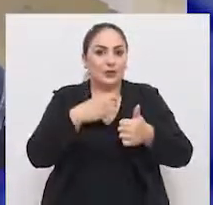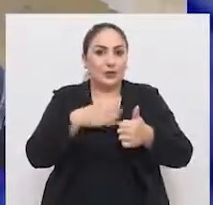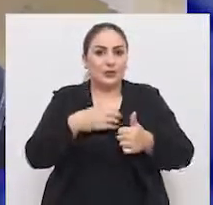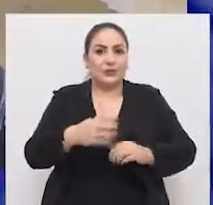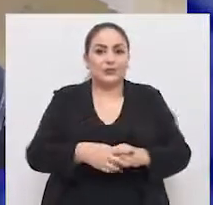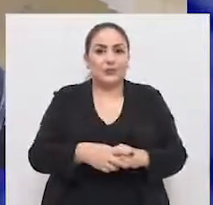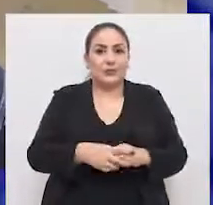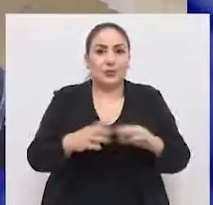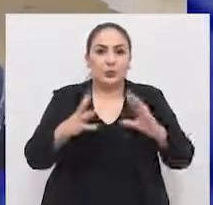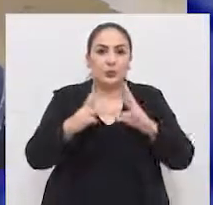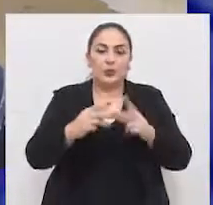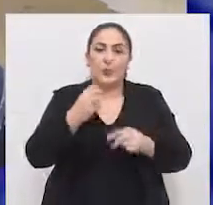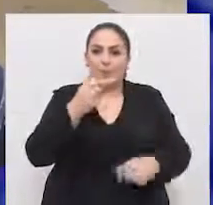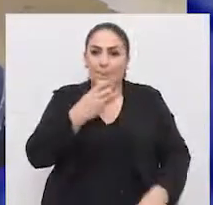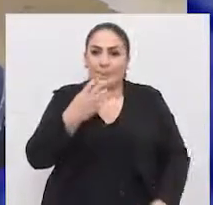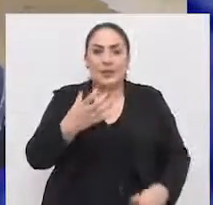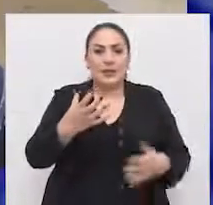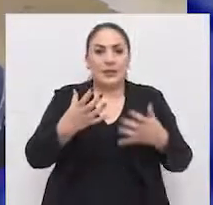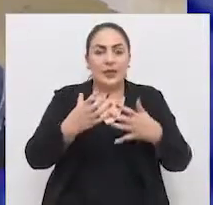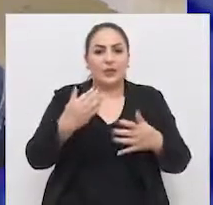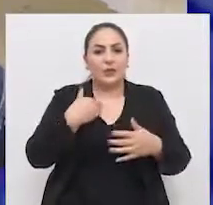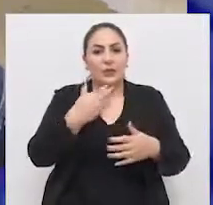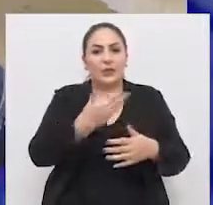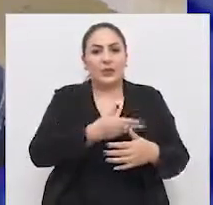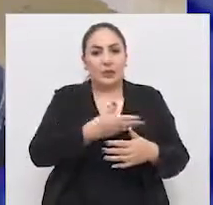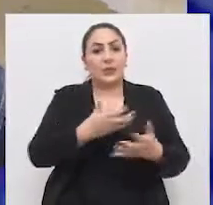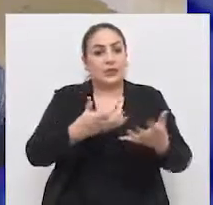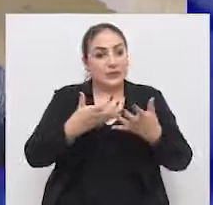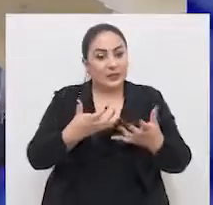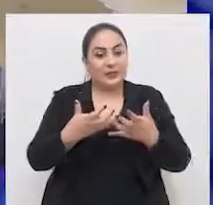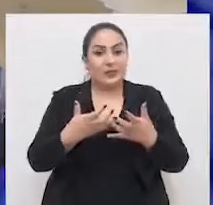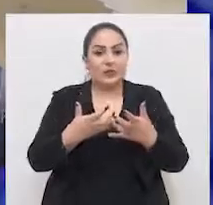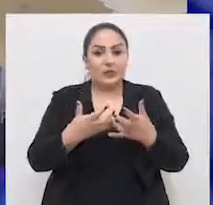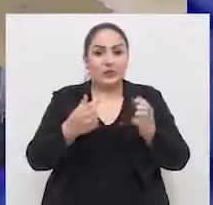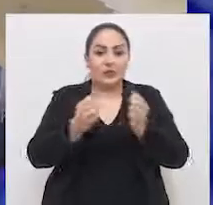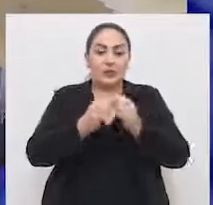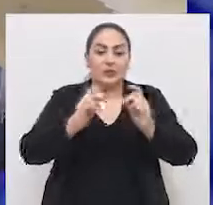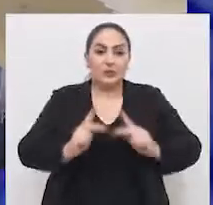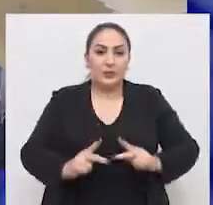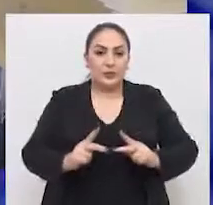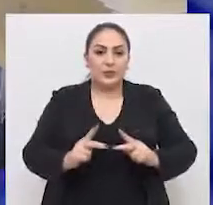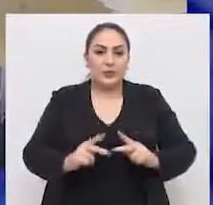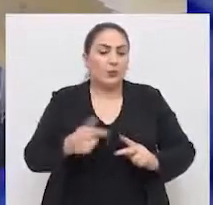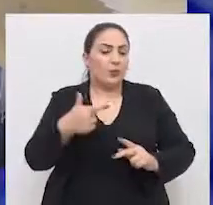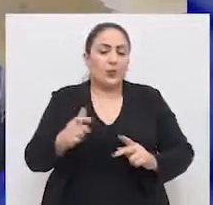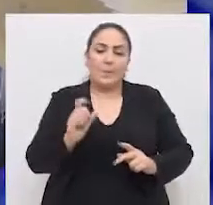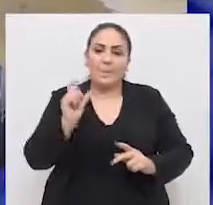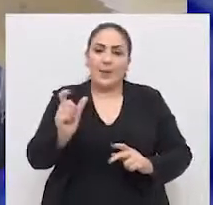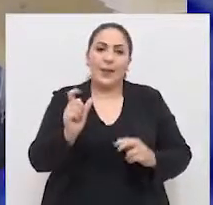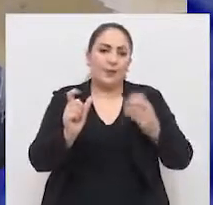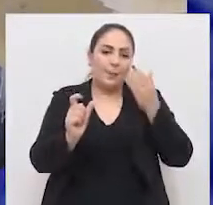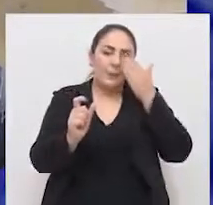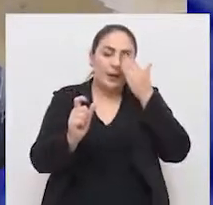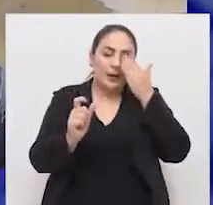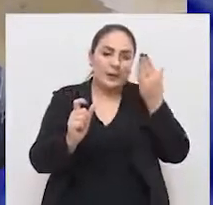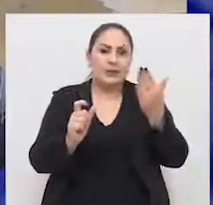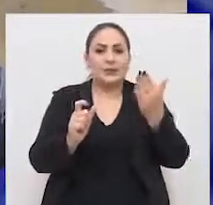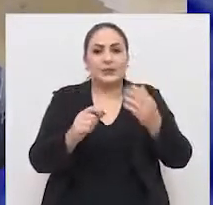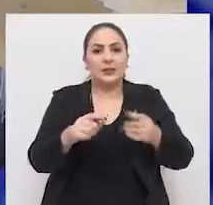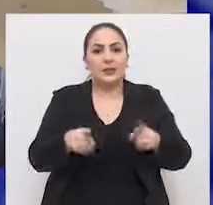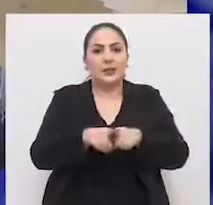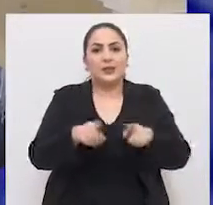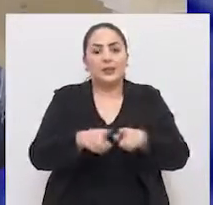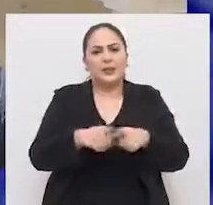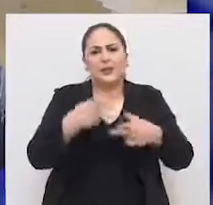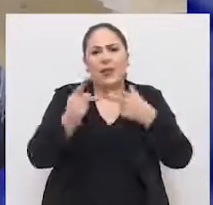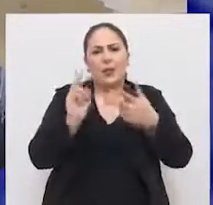né? Com tudo bem, que era o que a gente queria com as pessoas aqui, porque a gente não tem palavras para agradecer e nem